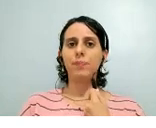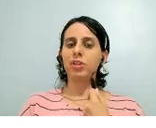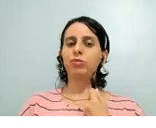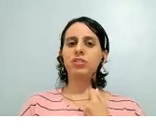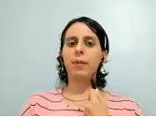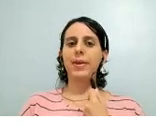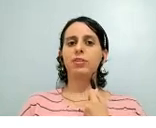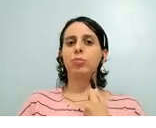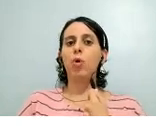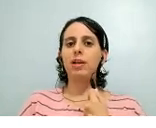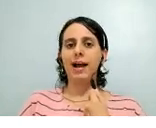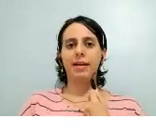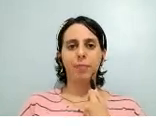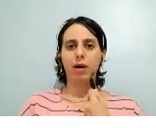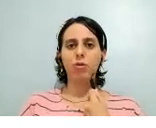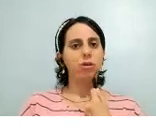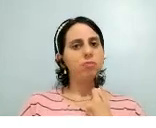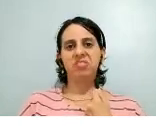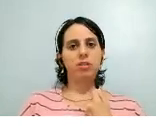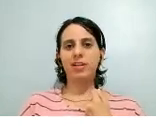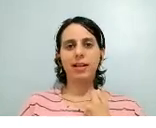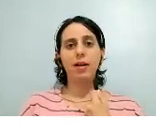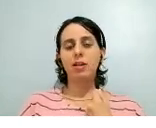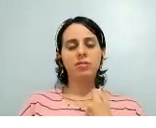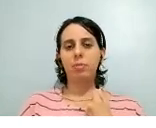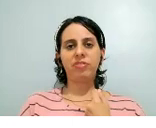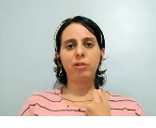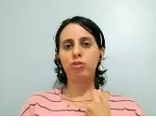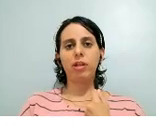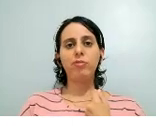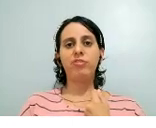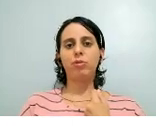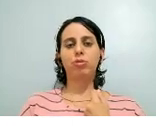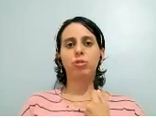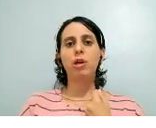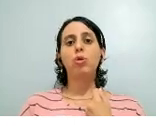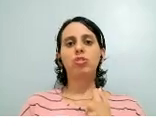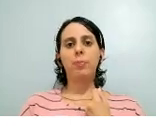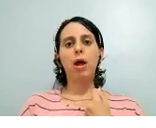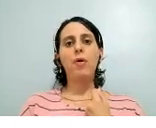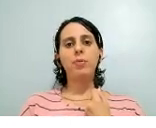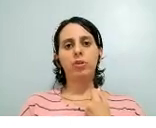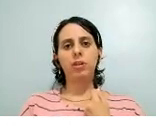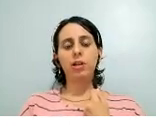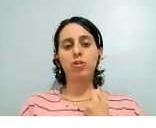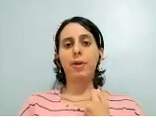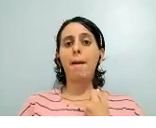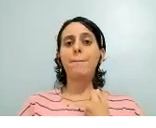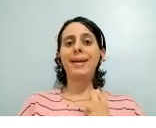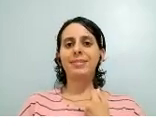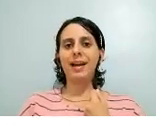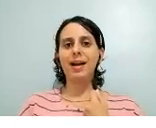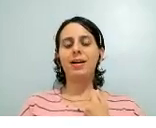molhados. Então, se você apenas molhar a mão, você não vai estar se prevenindo de nenhum vírus. O sabão é importante